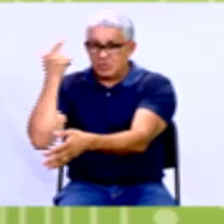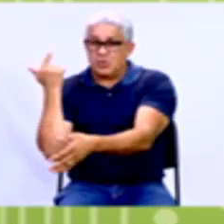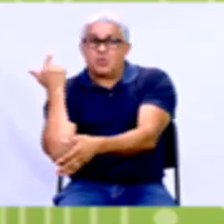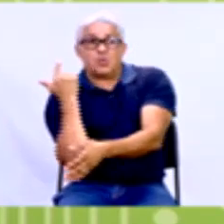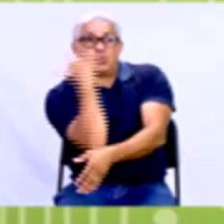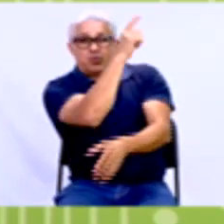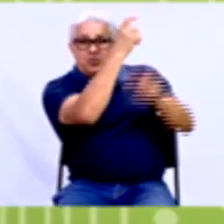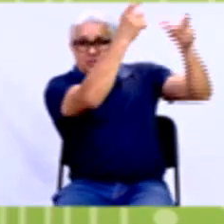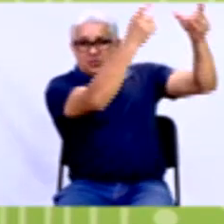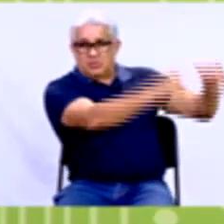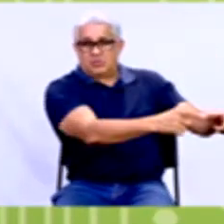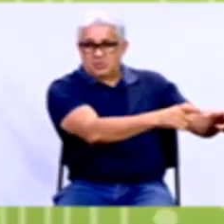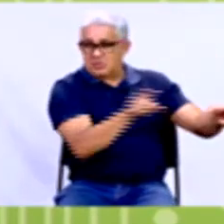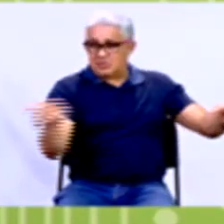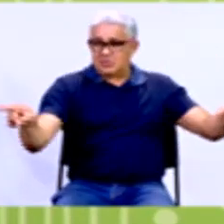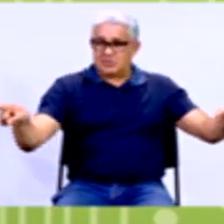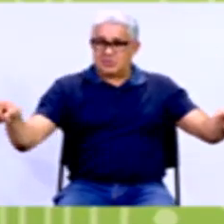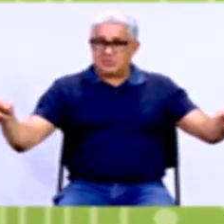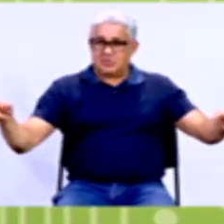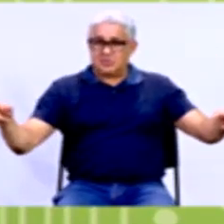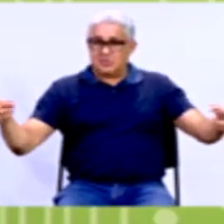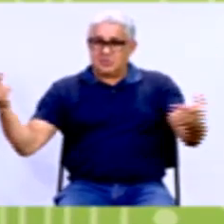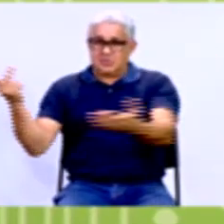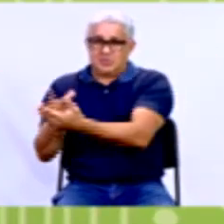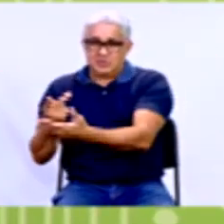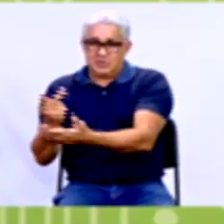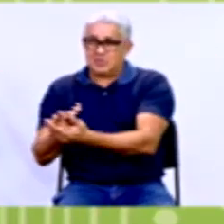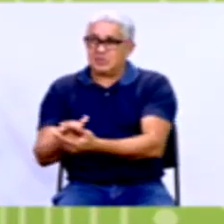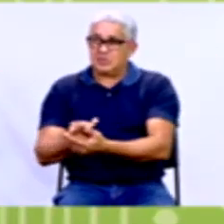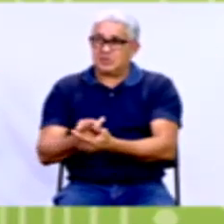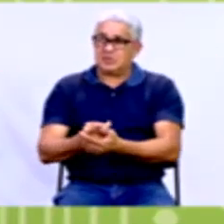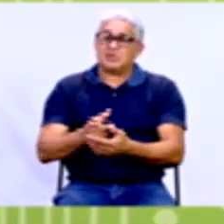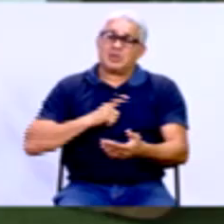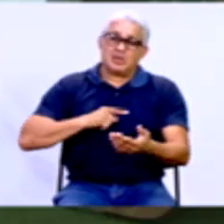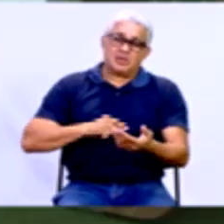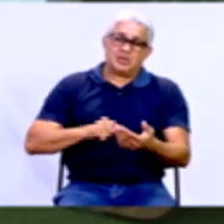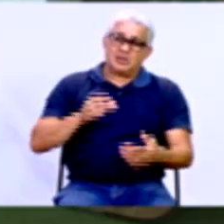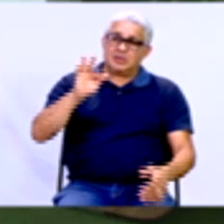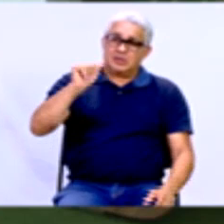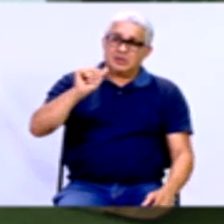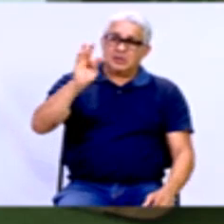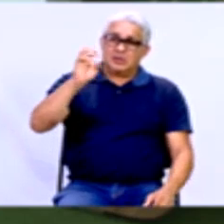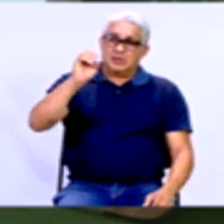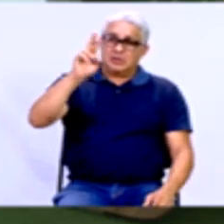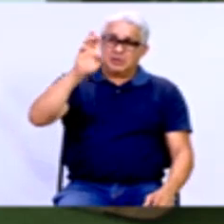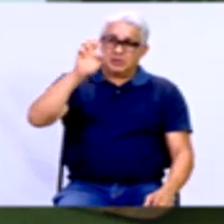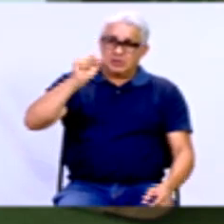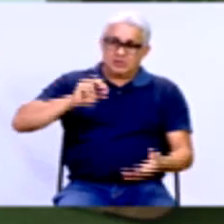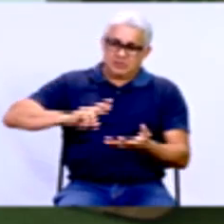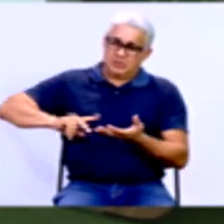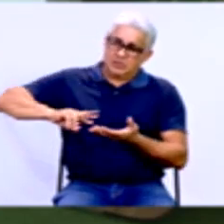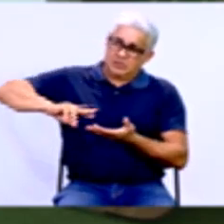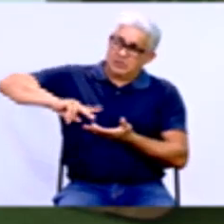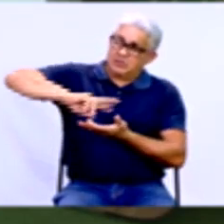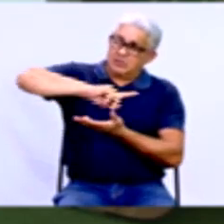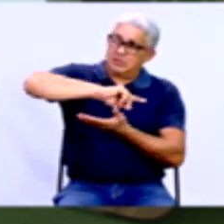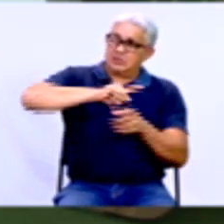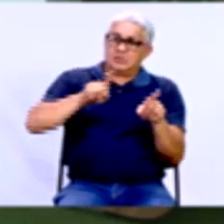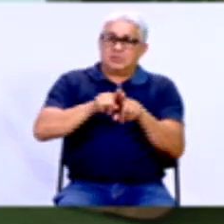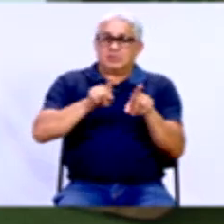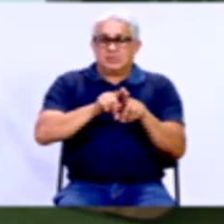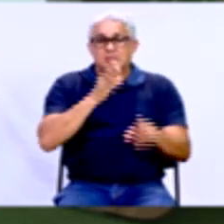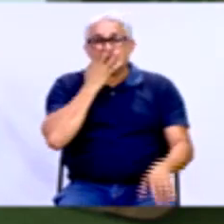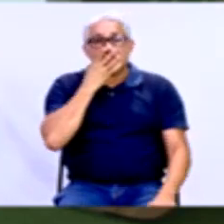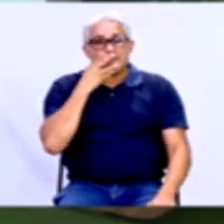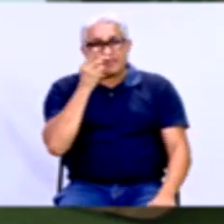região. Então, muitas vezes as pessoas não dão certo por causa disso, né? E existem vários fatores, por exemplo, se o fator sabor, por exemplo, eu